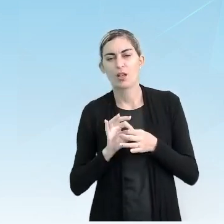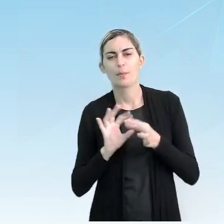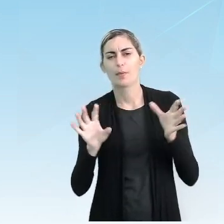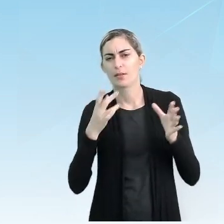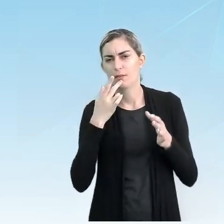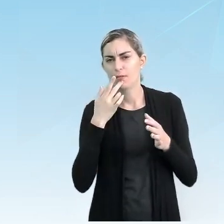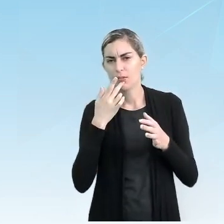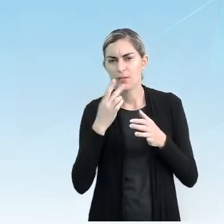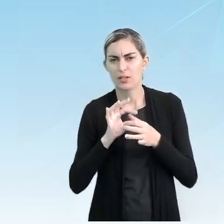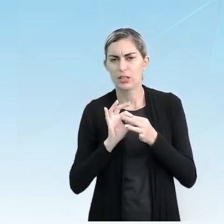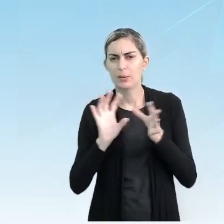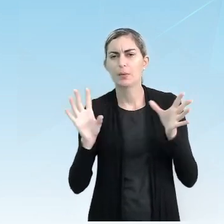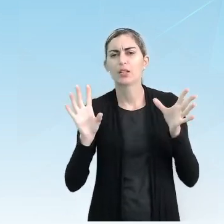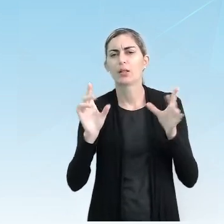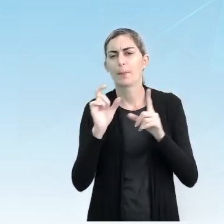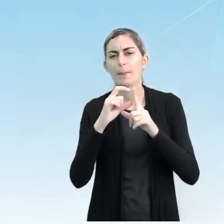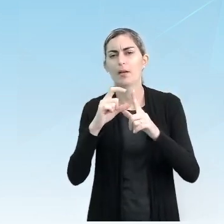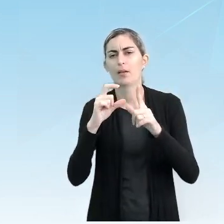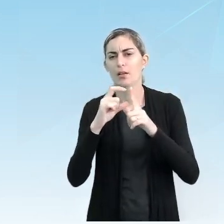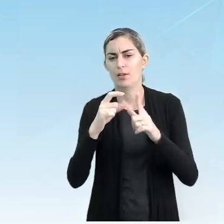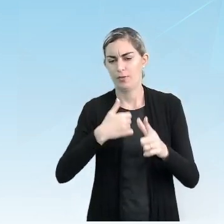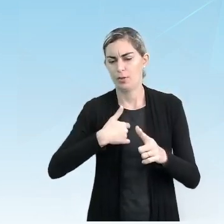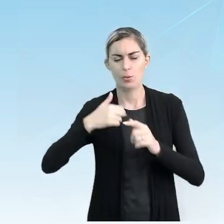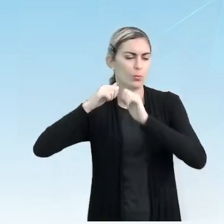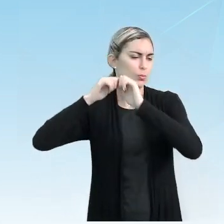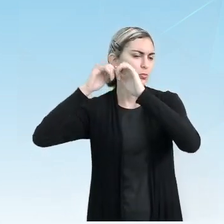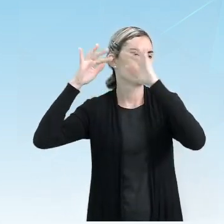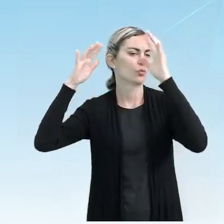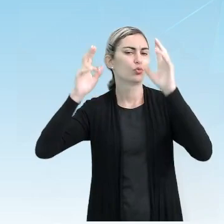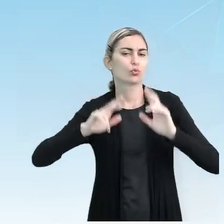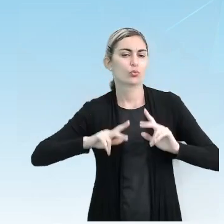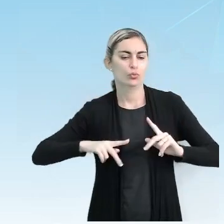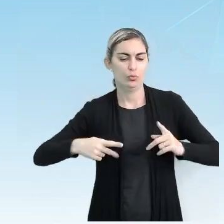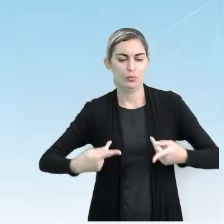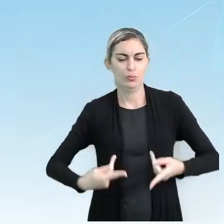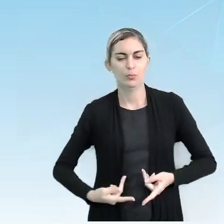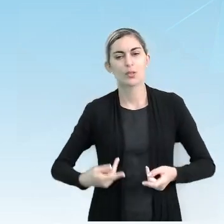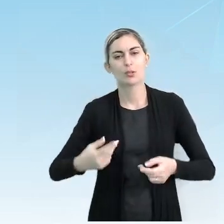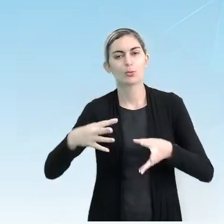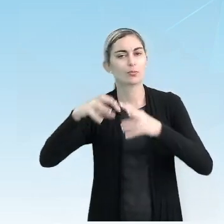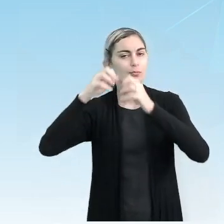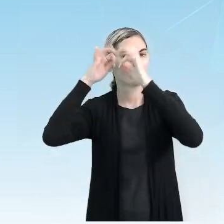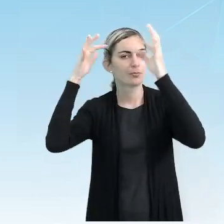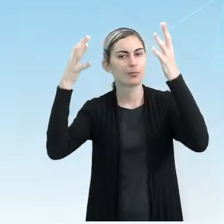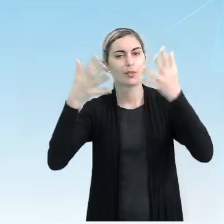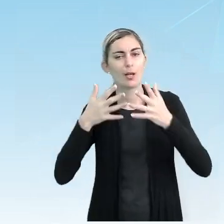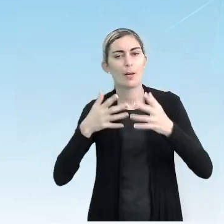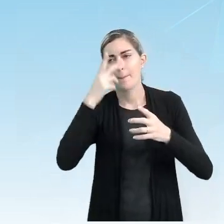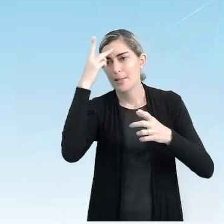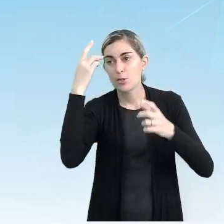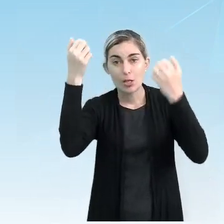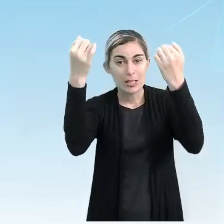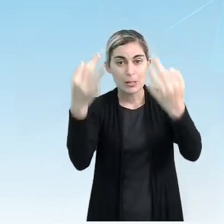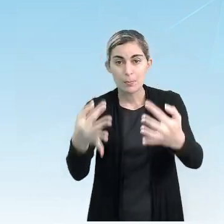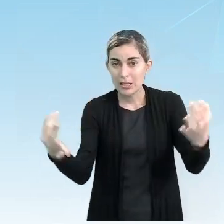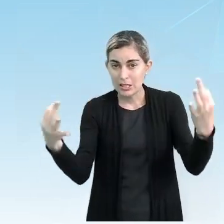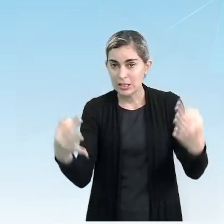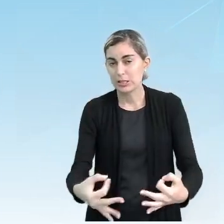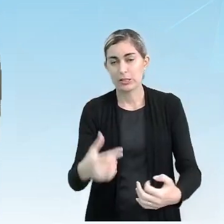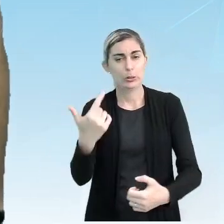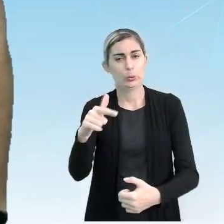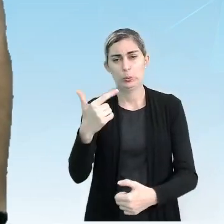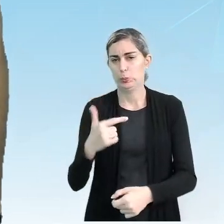liberdade, esta palavra que o sonho humano alimenta, que não há ninguém que a explique e ninguém que não a entenda.